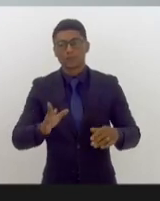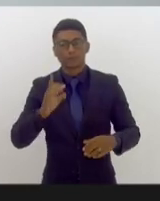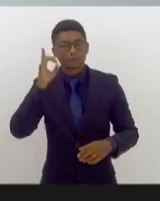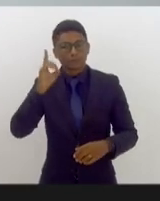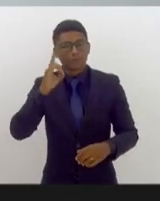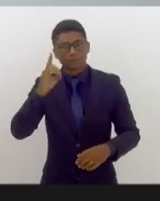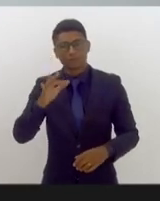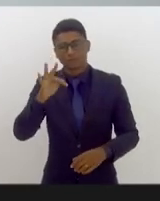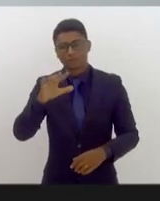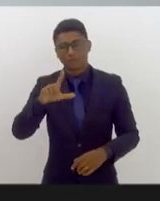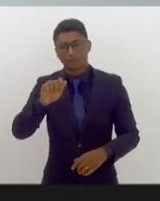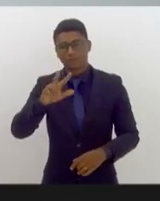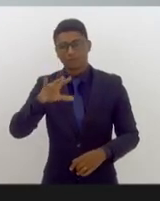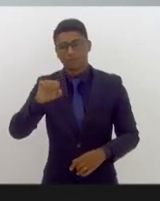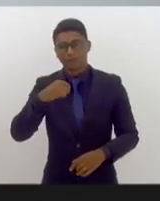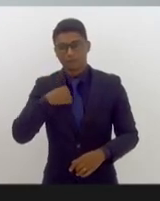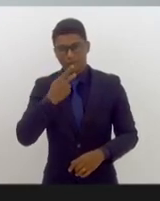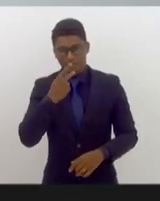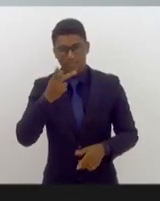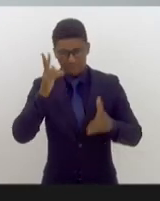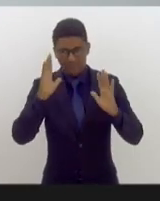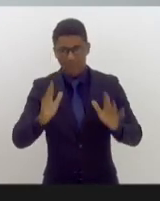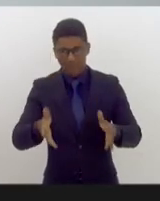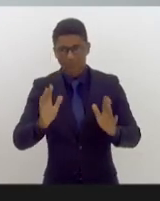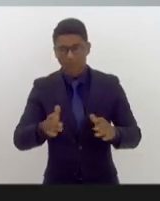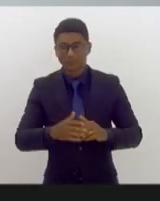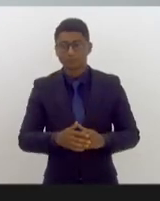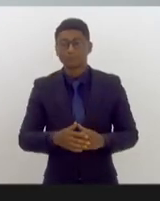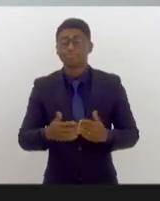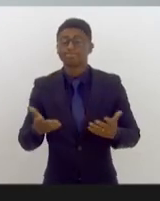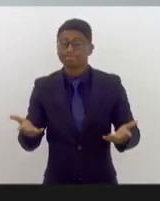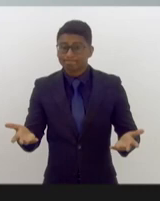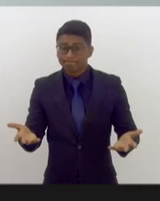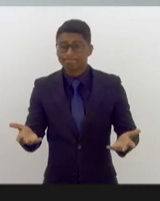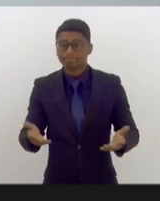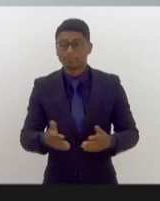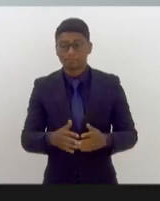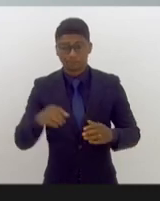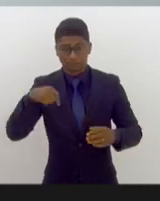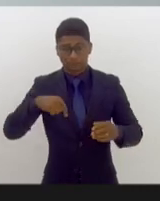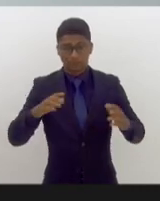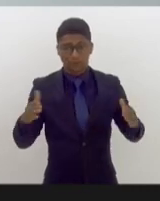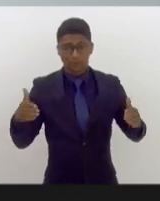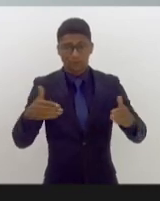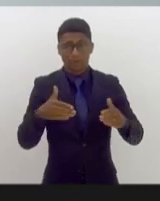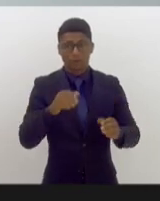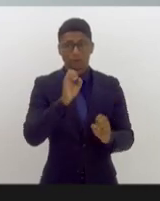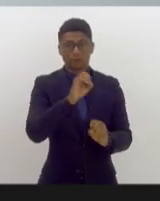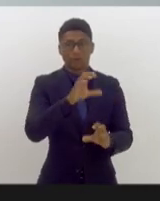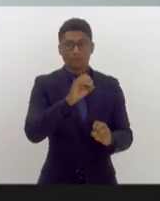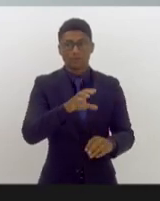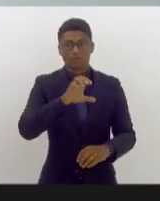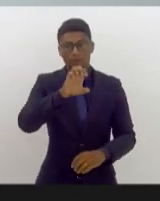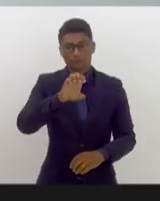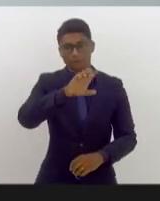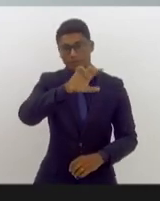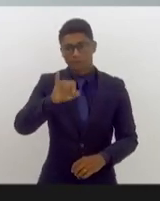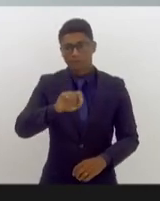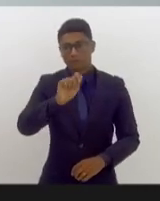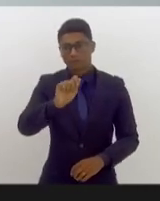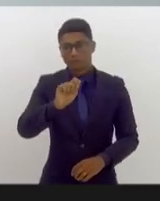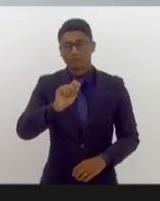Flávio Serafini, nós acumulamos, pelo Fórum Estadual de Educação de Jovens e Adultos,